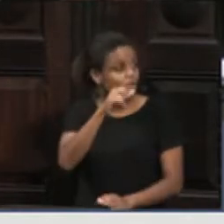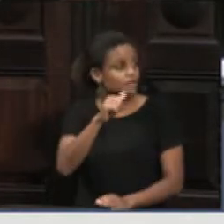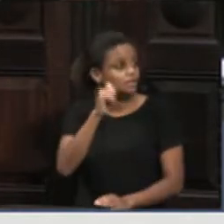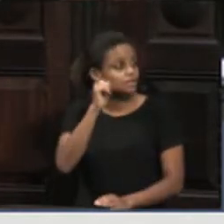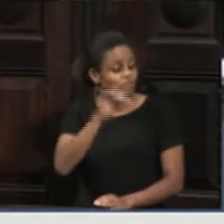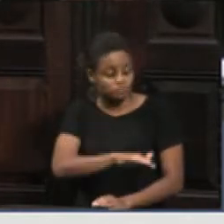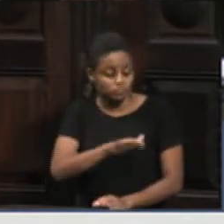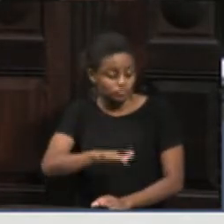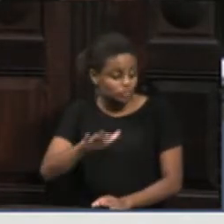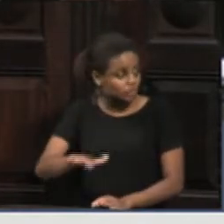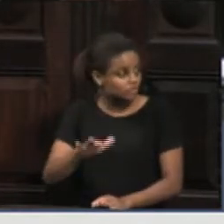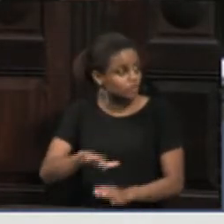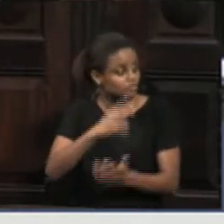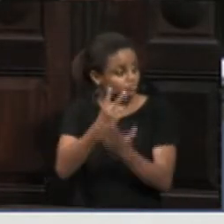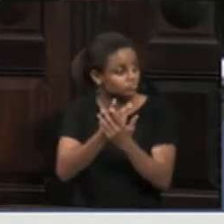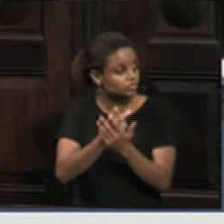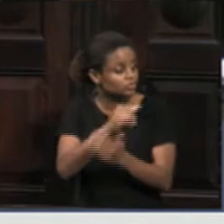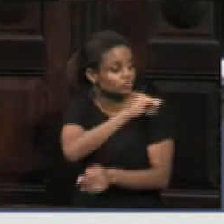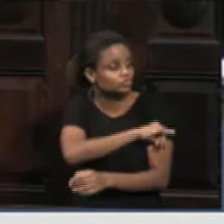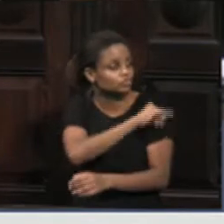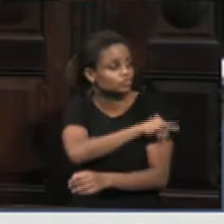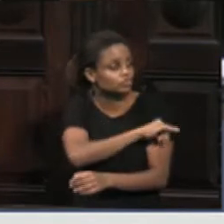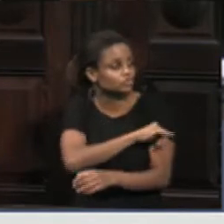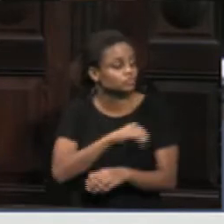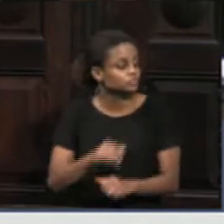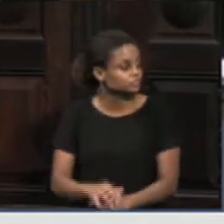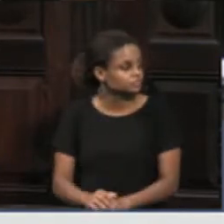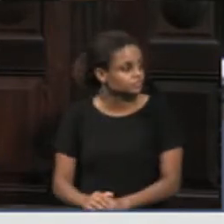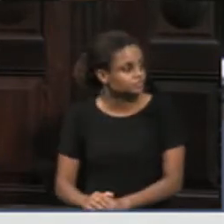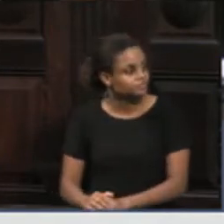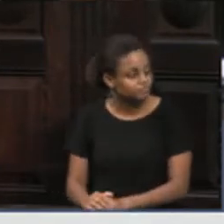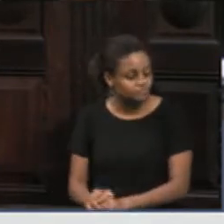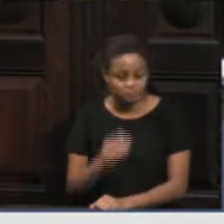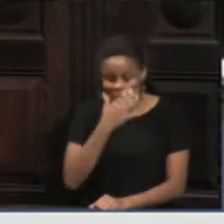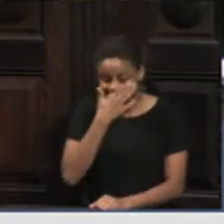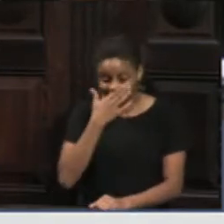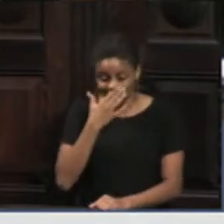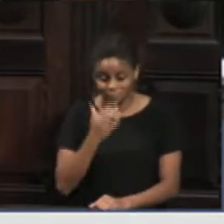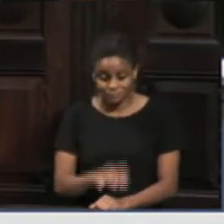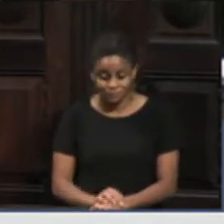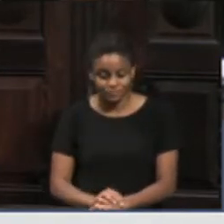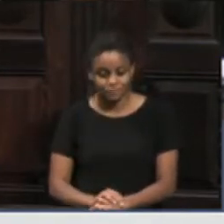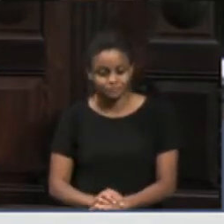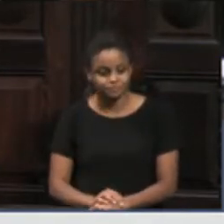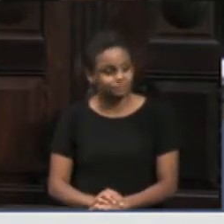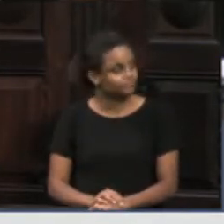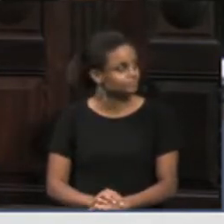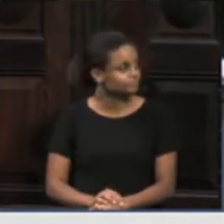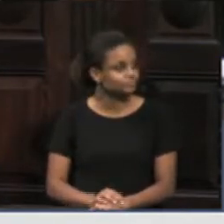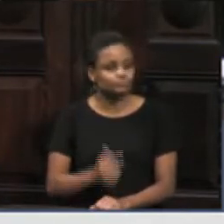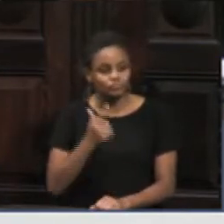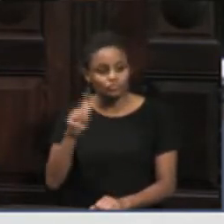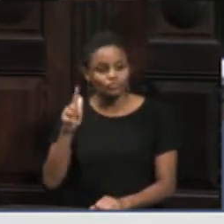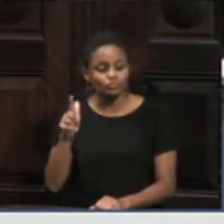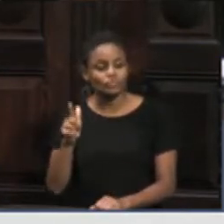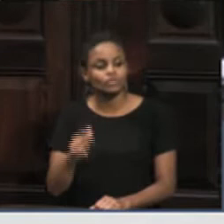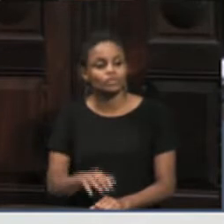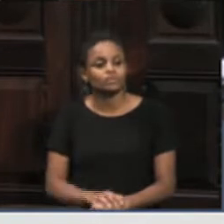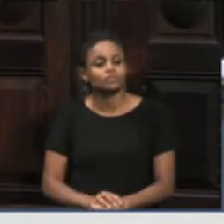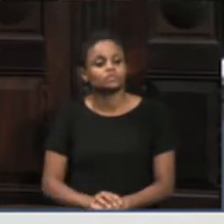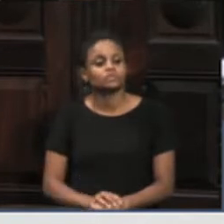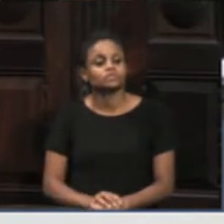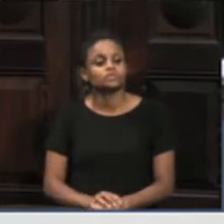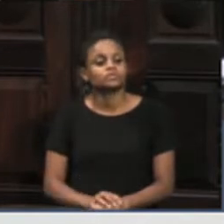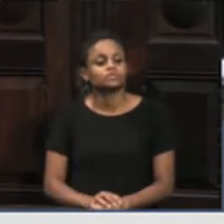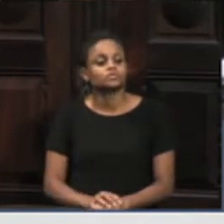Janeiro. Em votação, os senhores que aprovam permanecem como estão, aprovado. Pelo senhor presidente, Nada mais. tem 3 requerimentos meus que